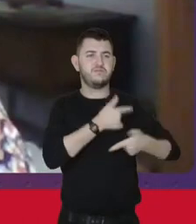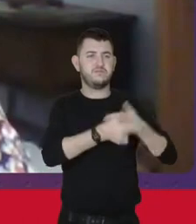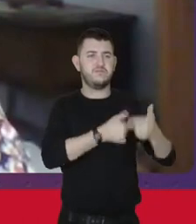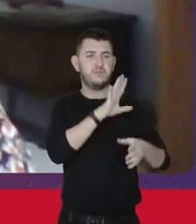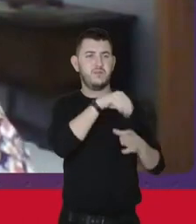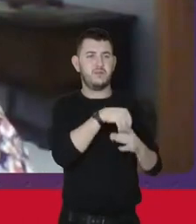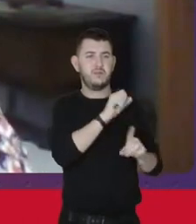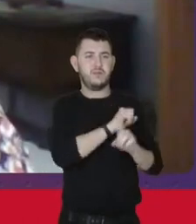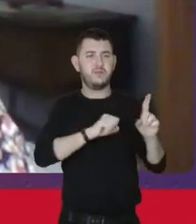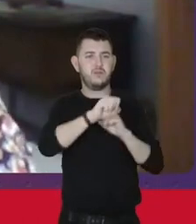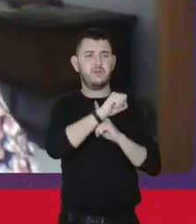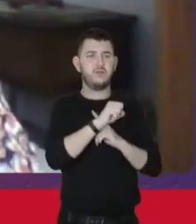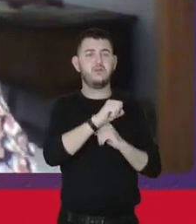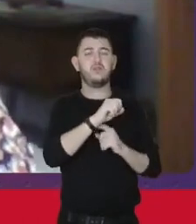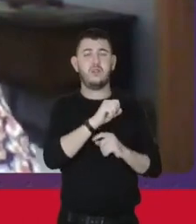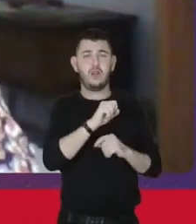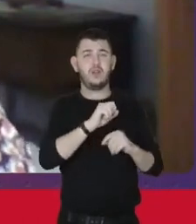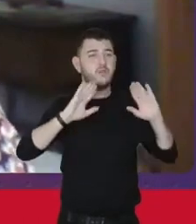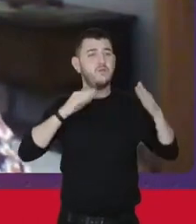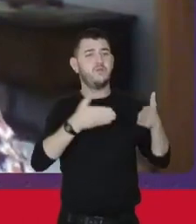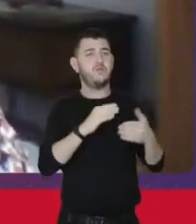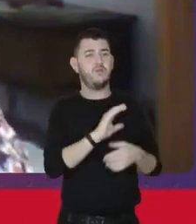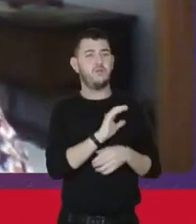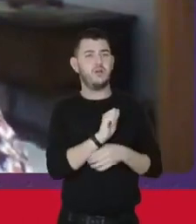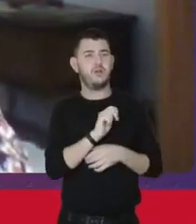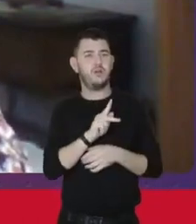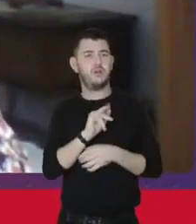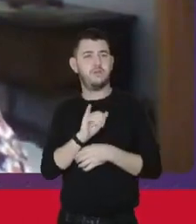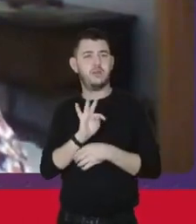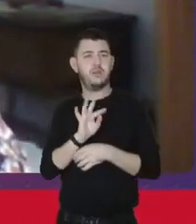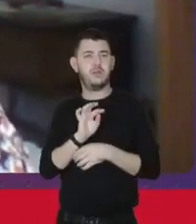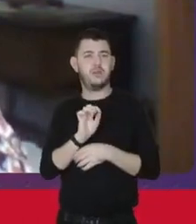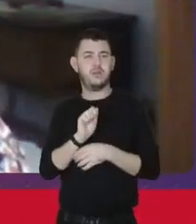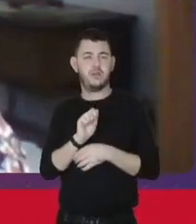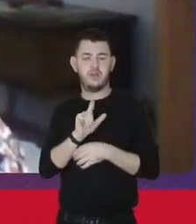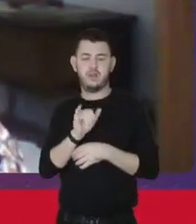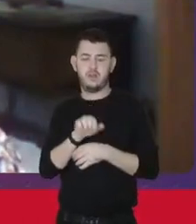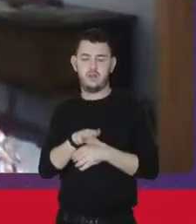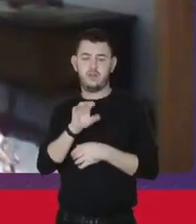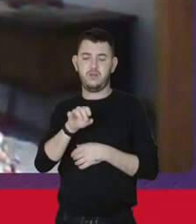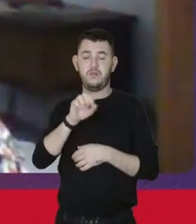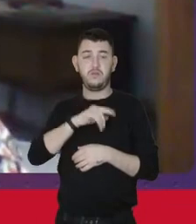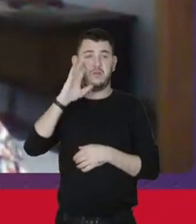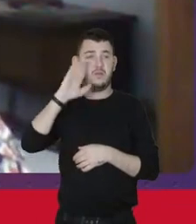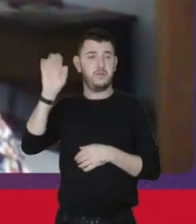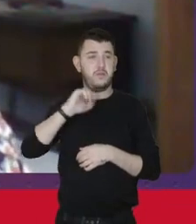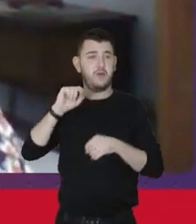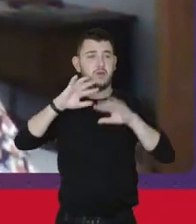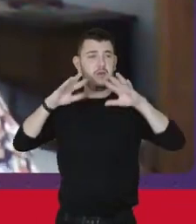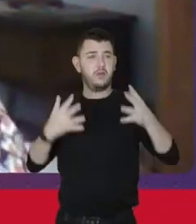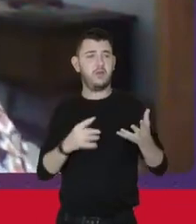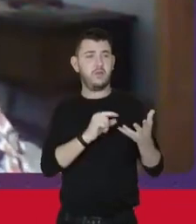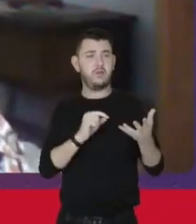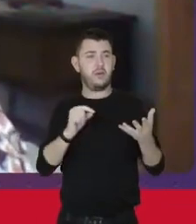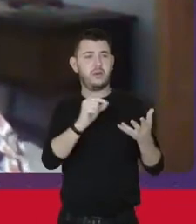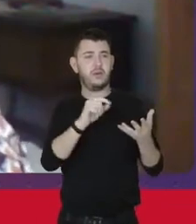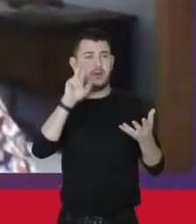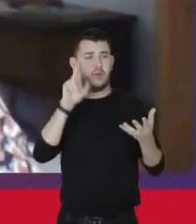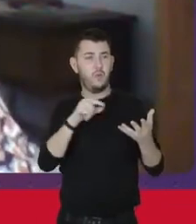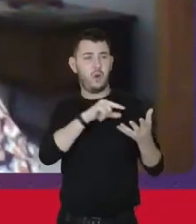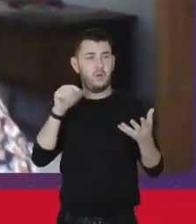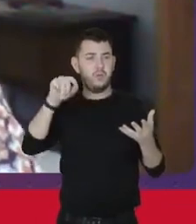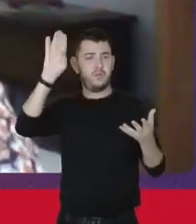nas sociedades capitalistas, principalmente nos países periféricos como o Brasil. Por que ela é